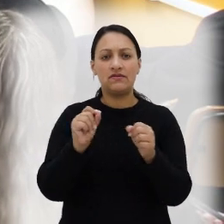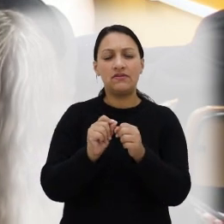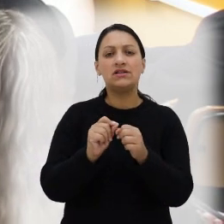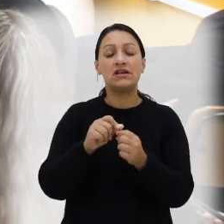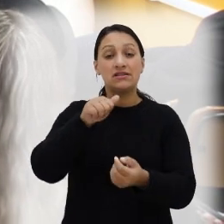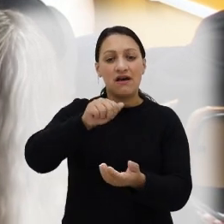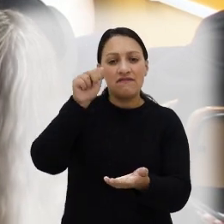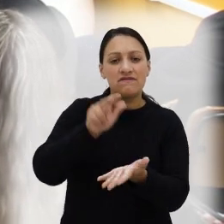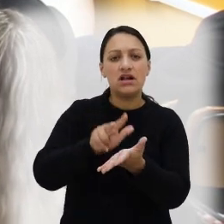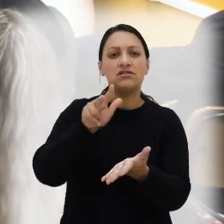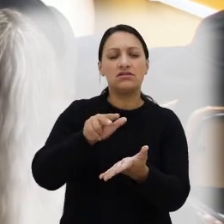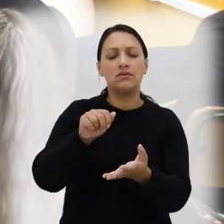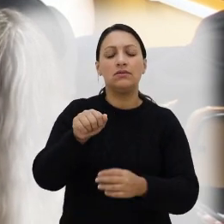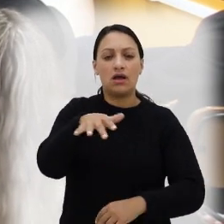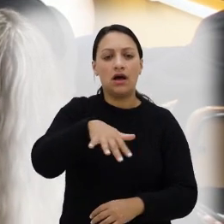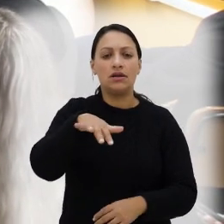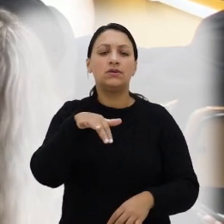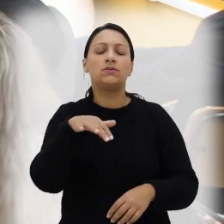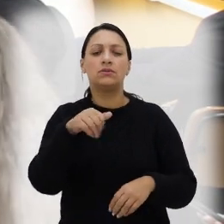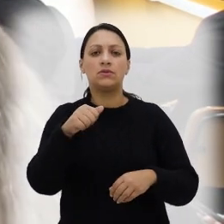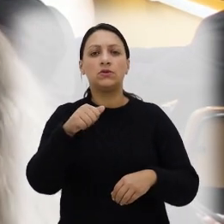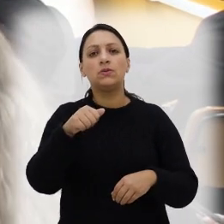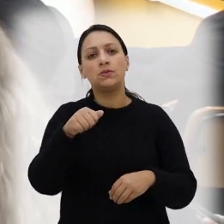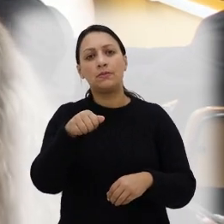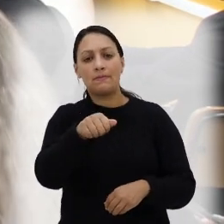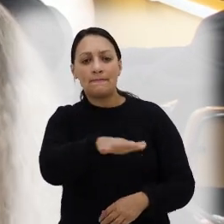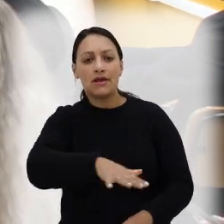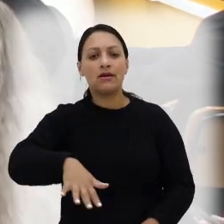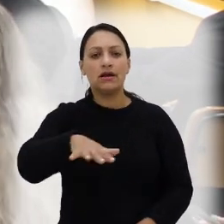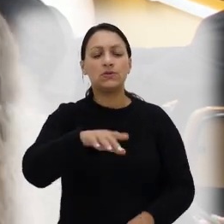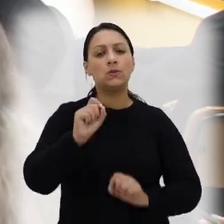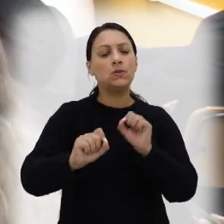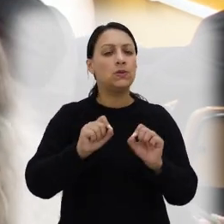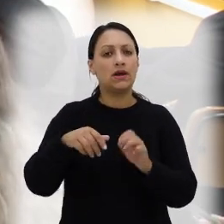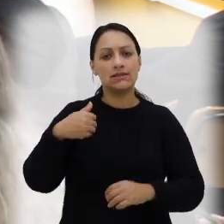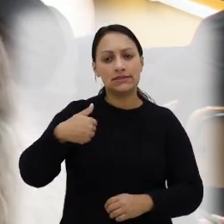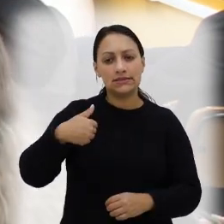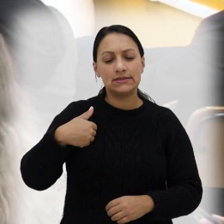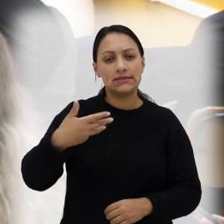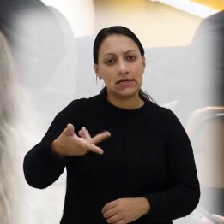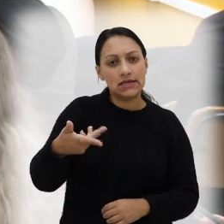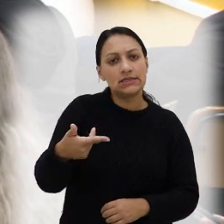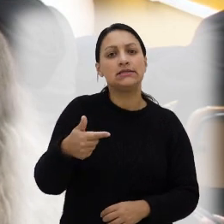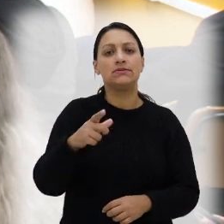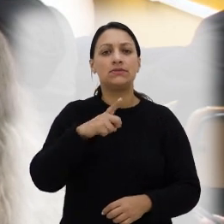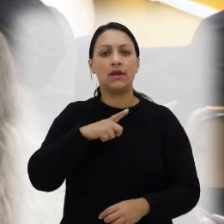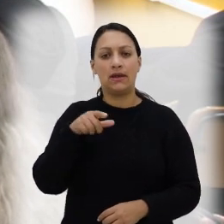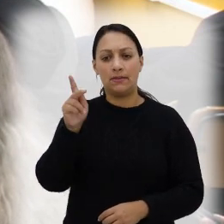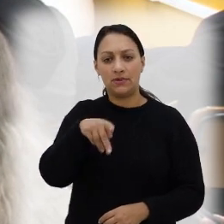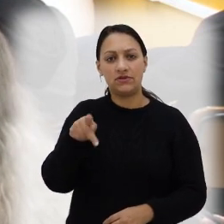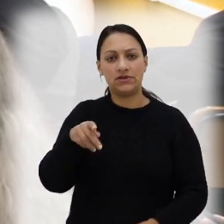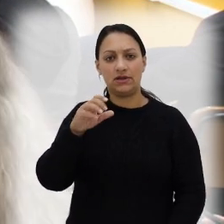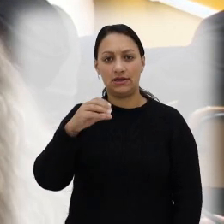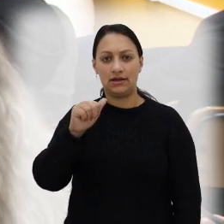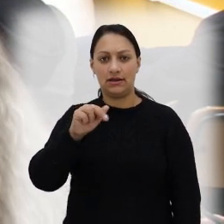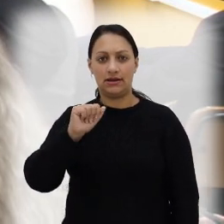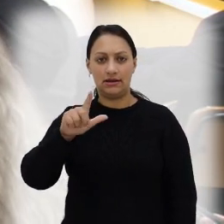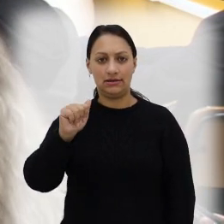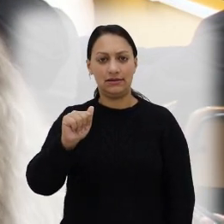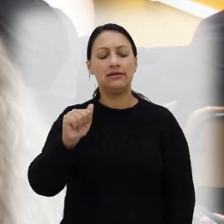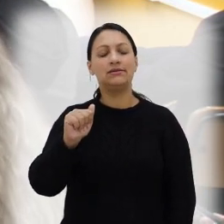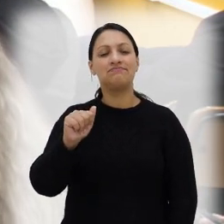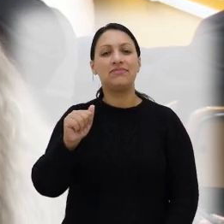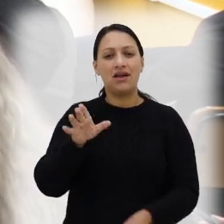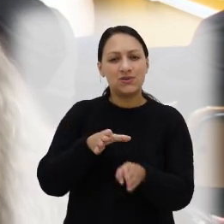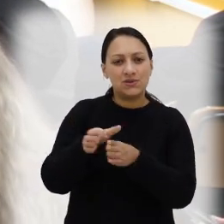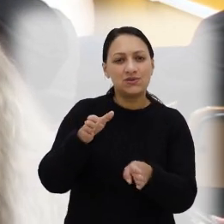de mercado, né? A aceleração, então, ela conta com a professora Carla, mentora, consultora, a professora